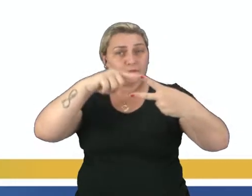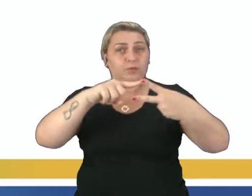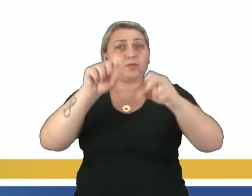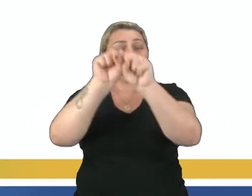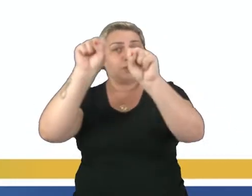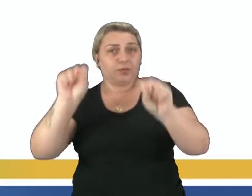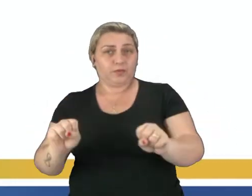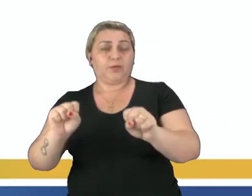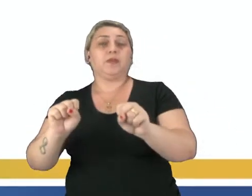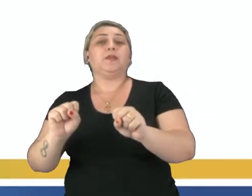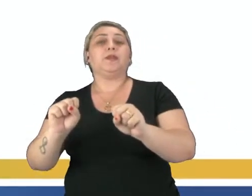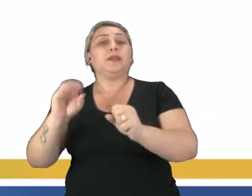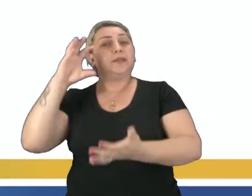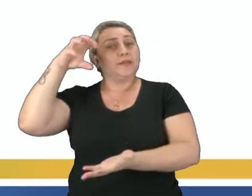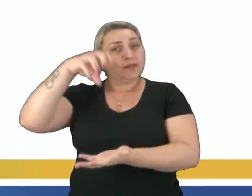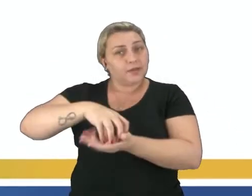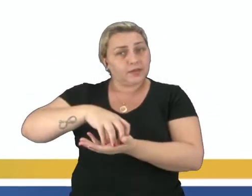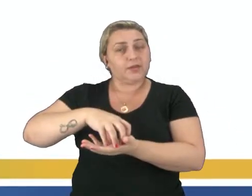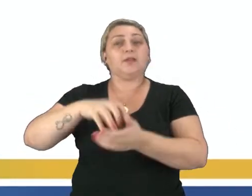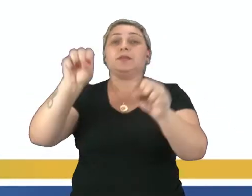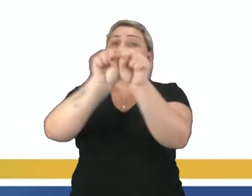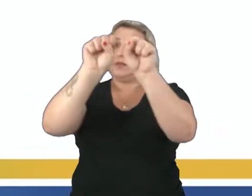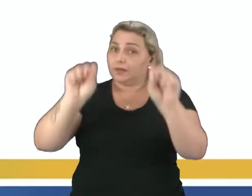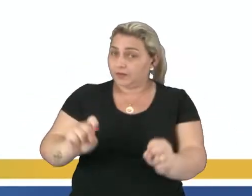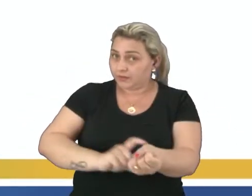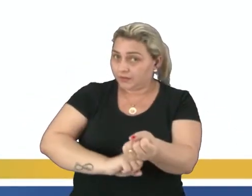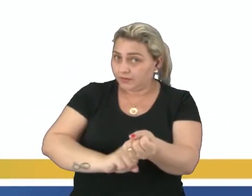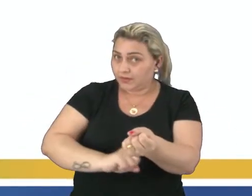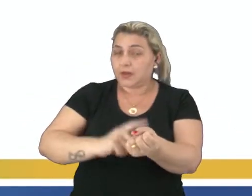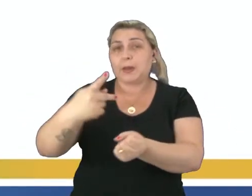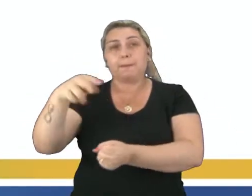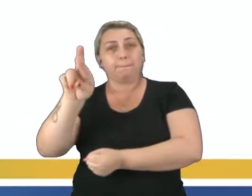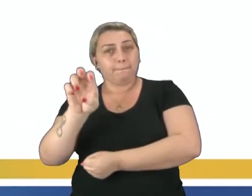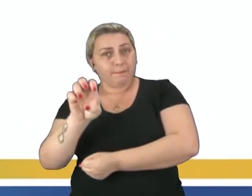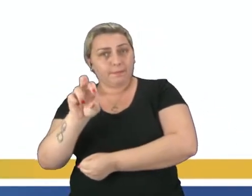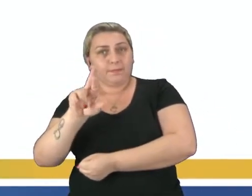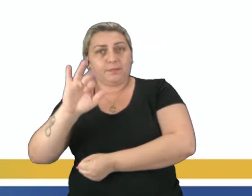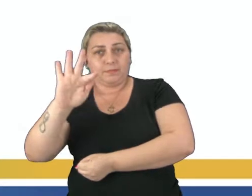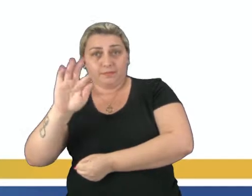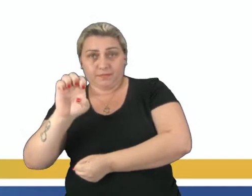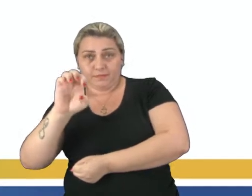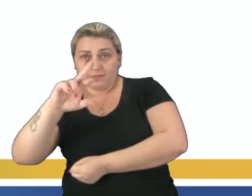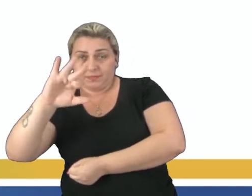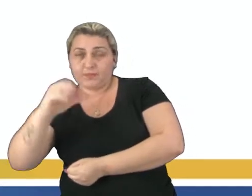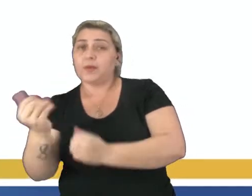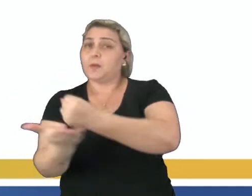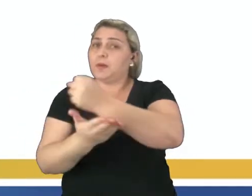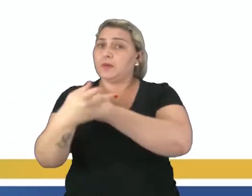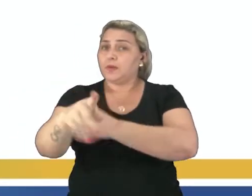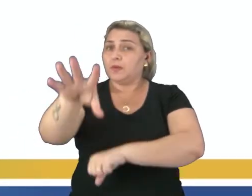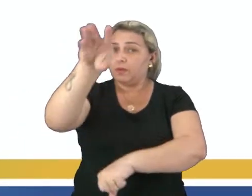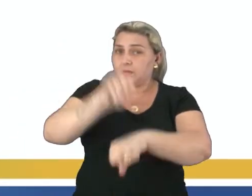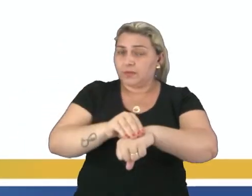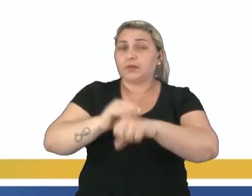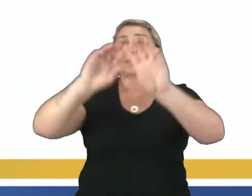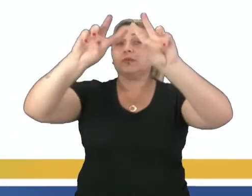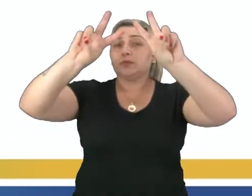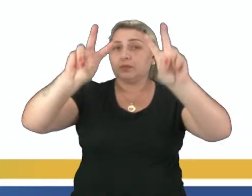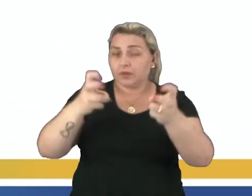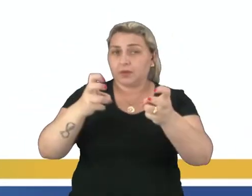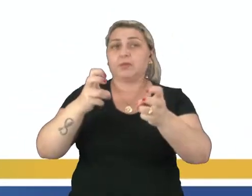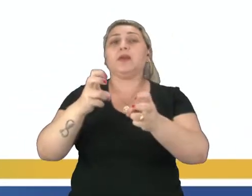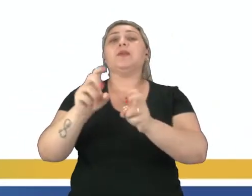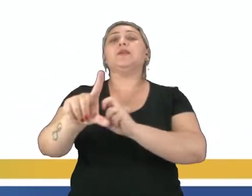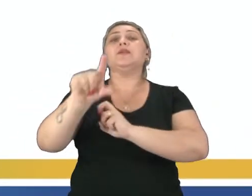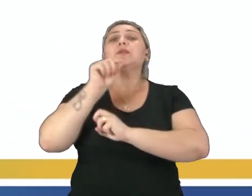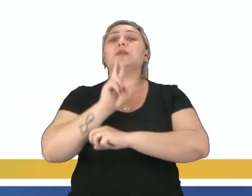o sistema nervoso central e o sistema nervoso periférico. Com base no seu conhecimento sobre o tema, marque